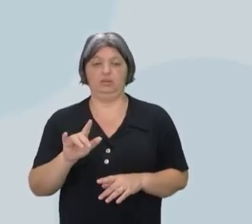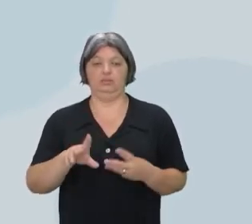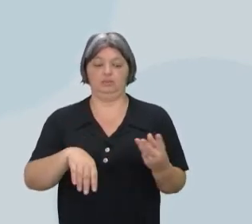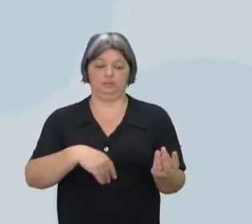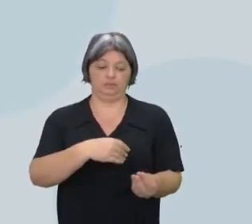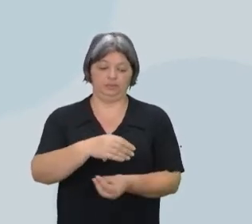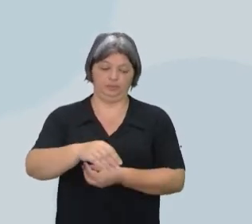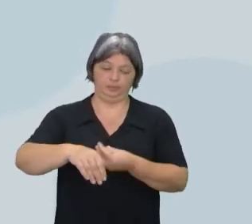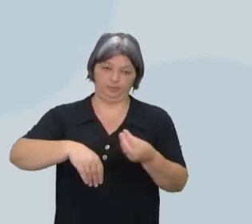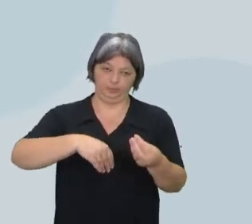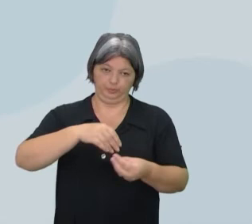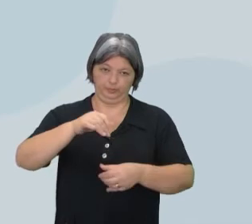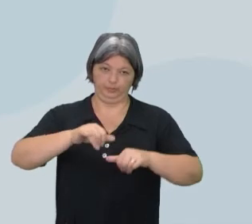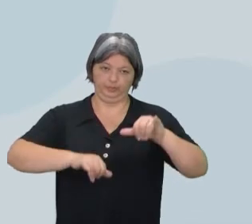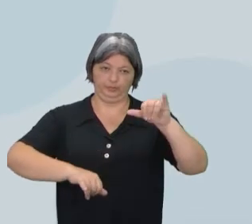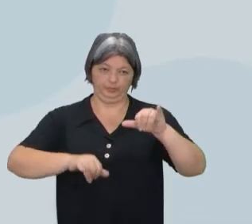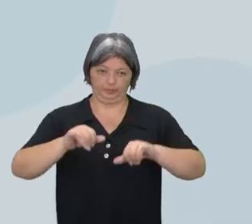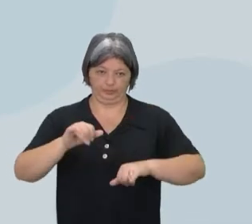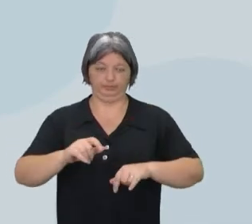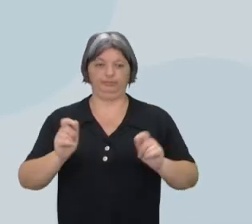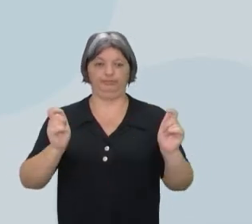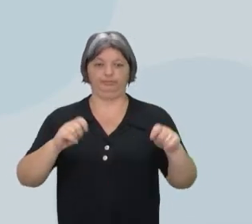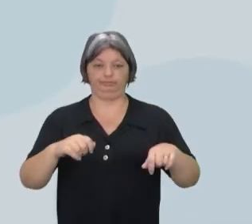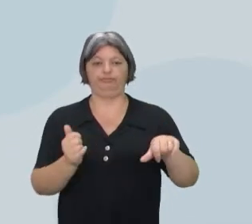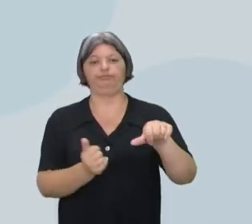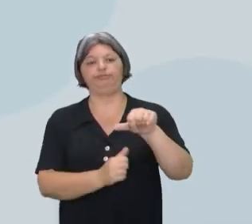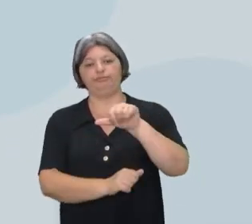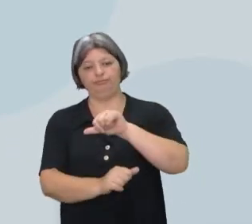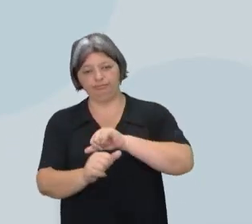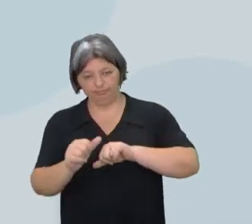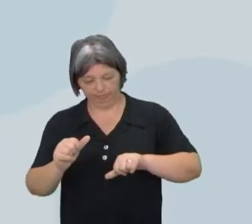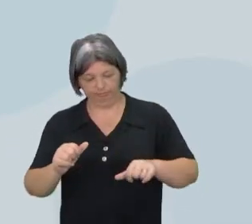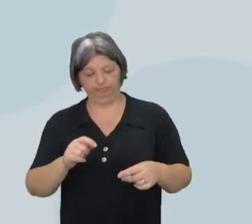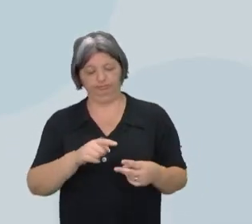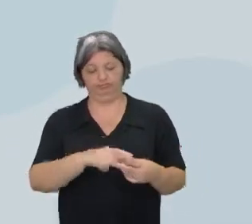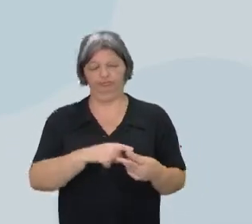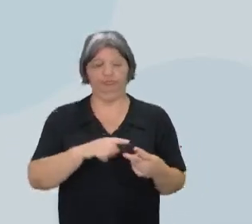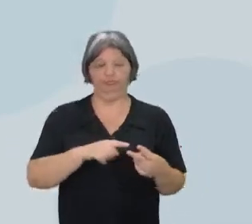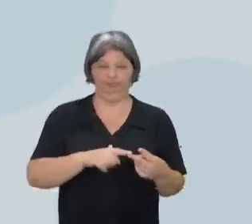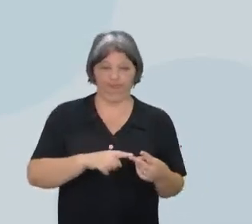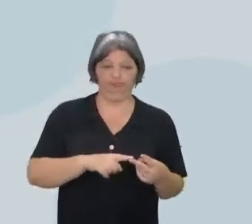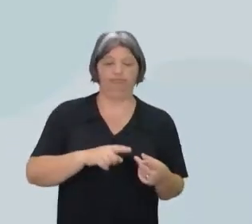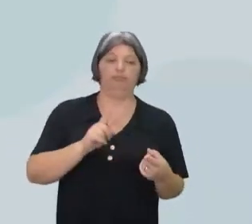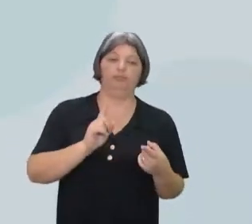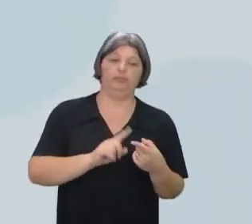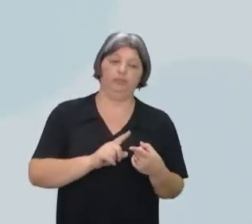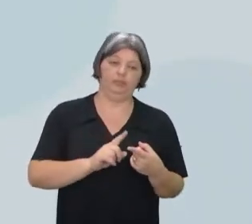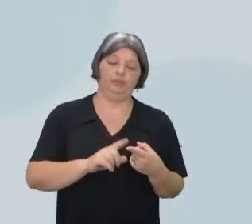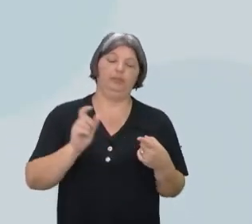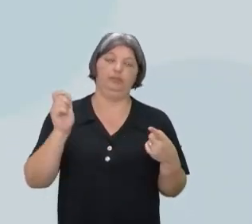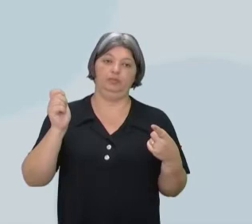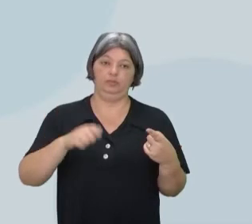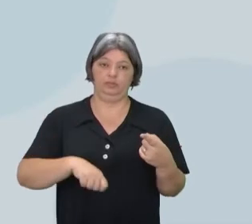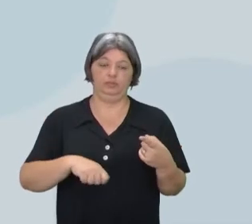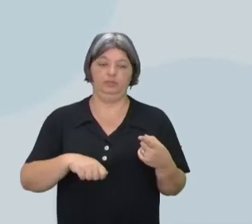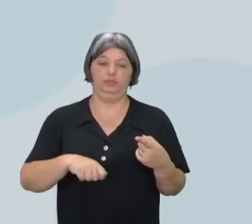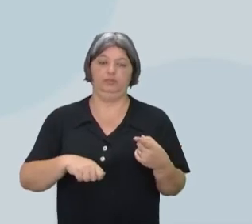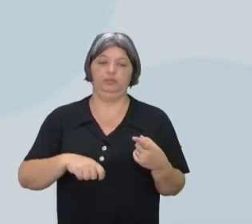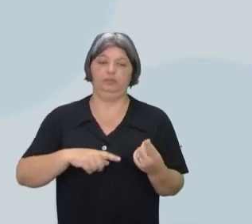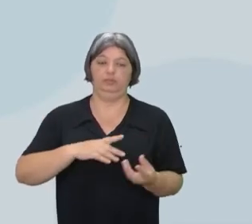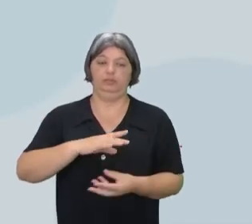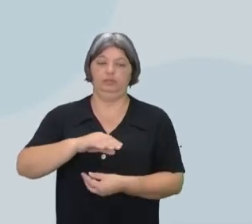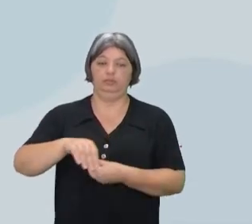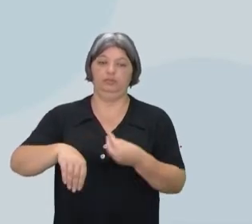como reação reversível. Ela tem duplo sentido. Ela tanto tem a possibilidade do reagente